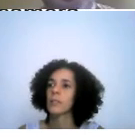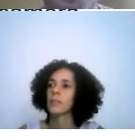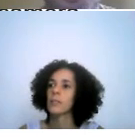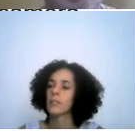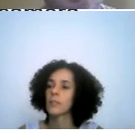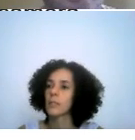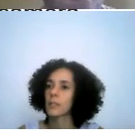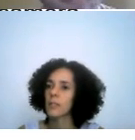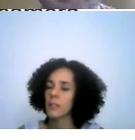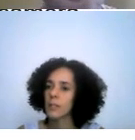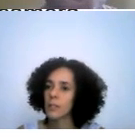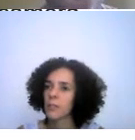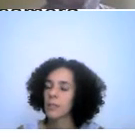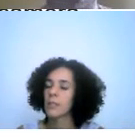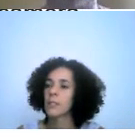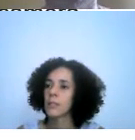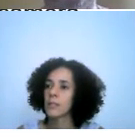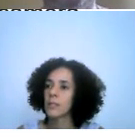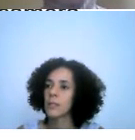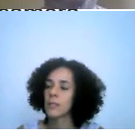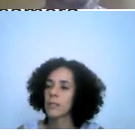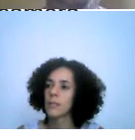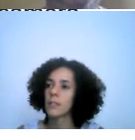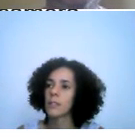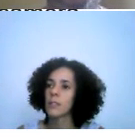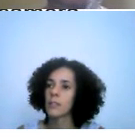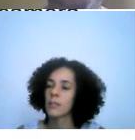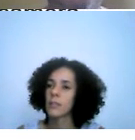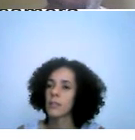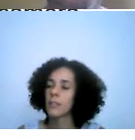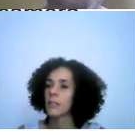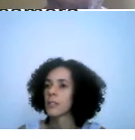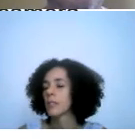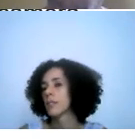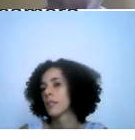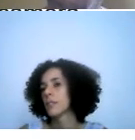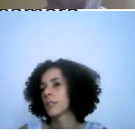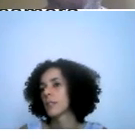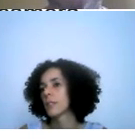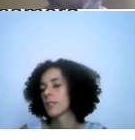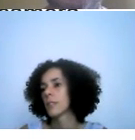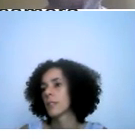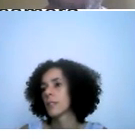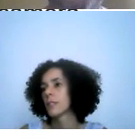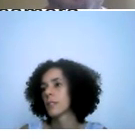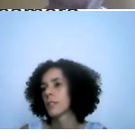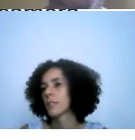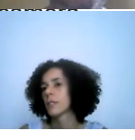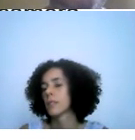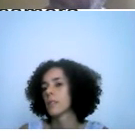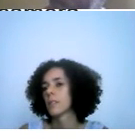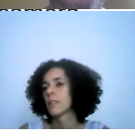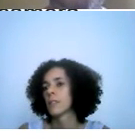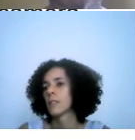impactos. Então, tem grandes danos econômicos. Um exemplo, em 2005, levantou-se que nos Estados Unidos mais de